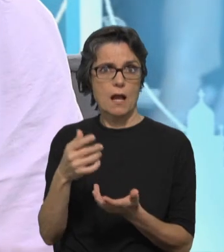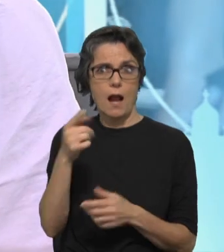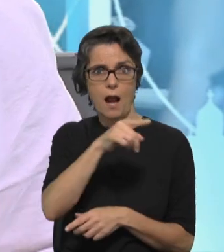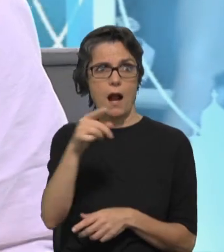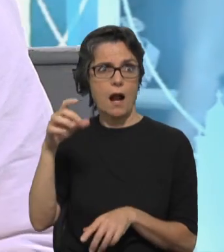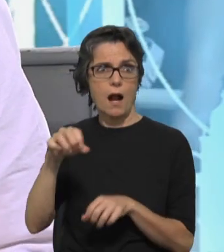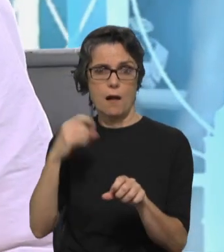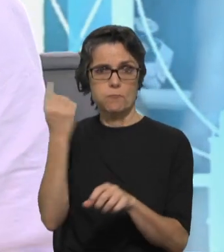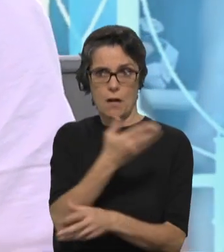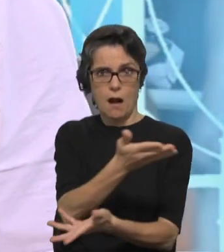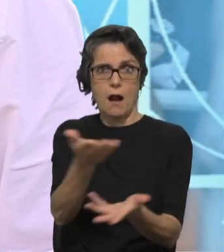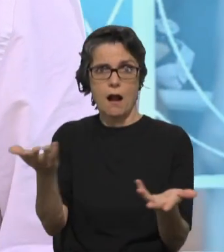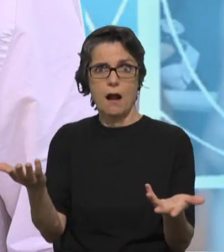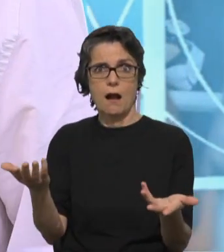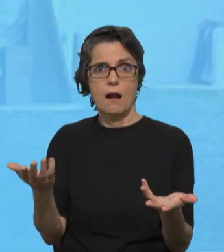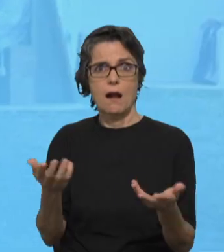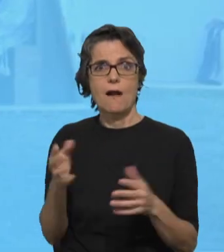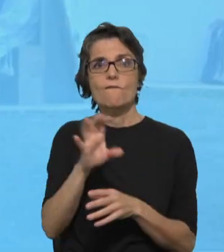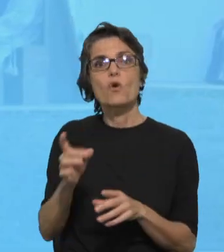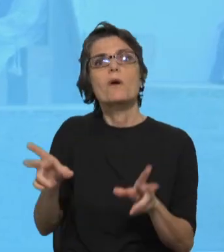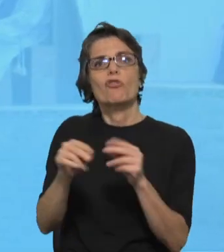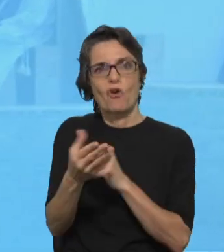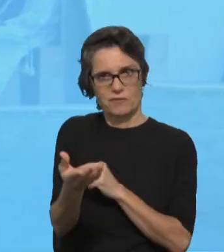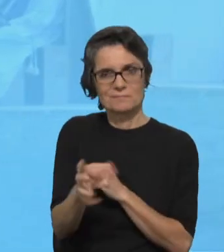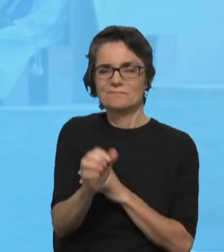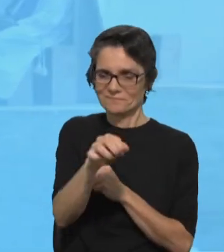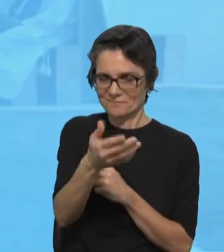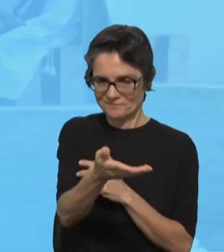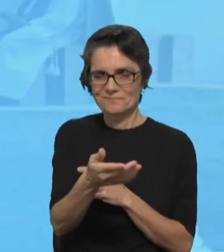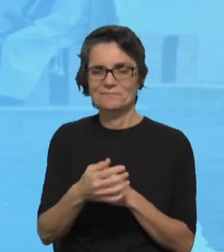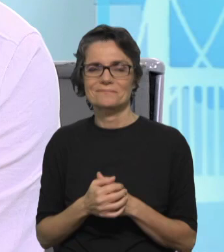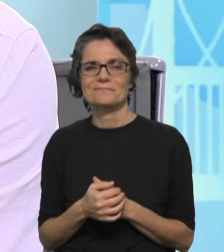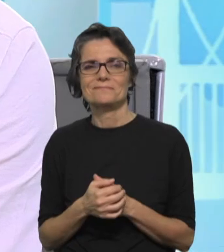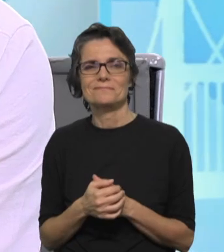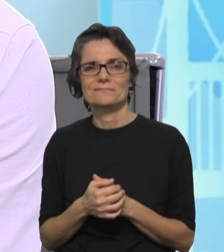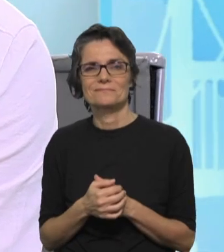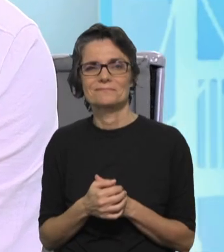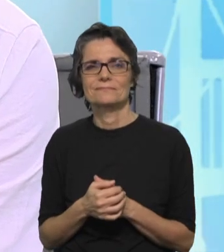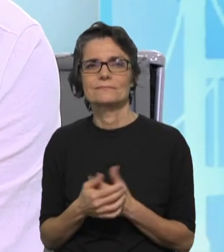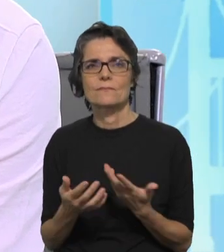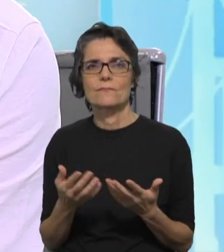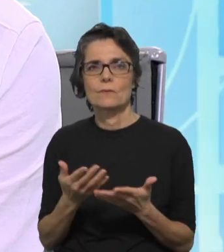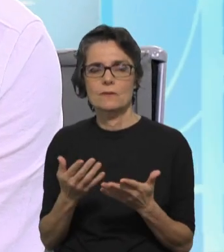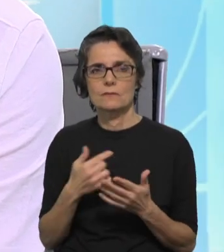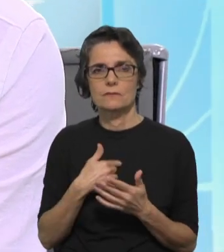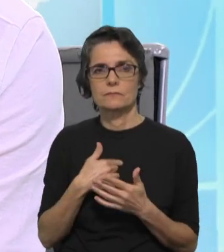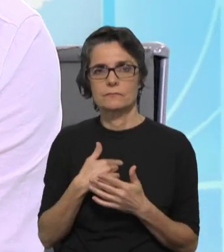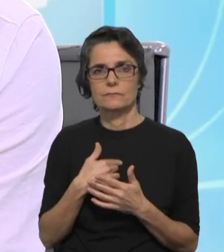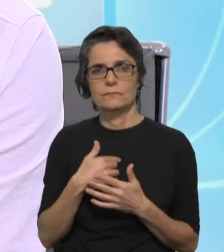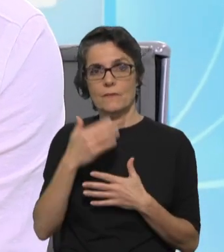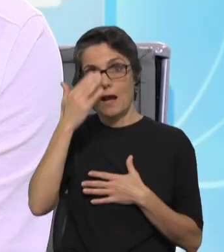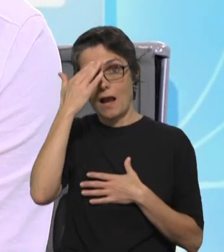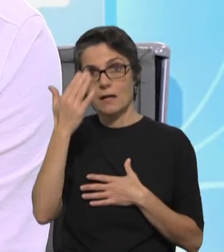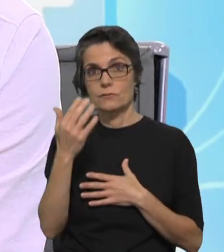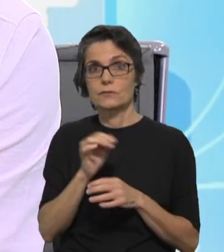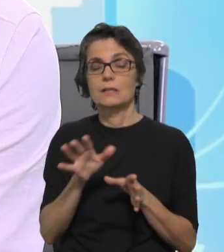partes do mundo, a verdade é que existem. E há formas novas de ditaduras, já lá iremos. E também há novas formas de ditadura, exatamente. E portanto acho que, claro que é